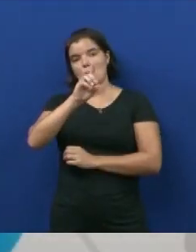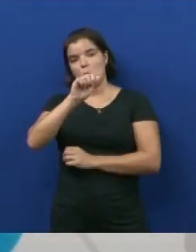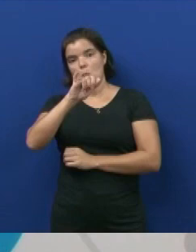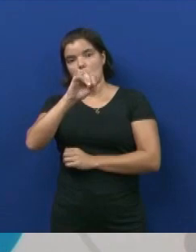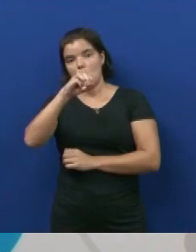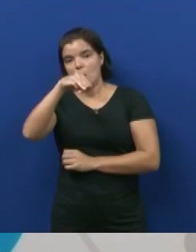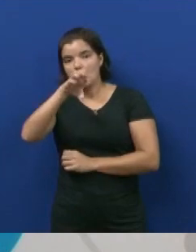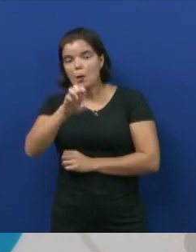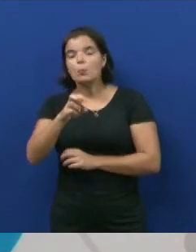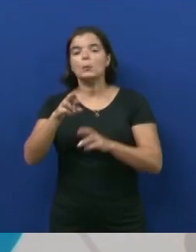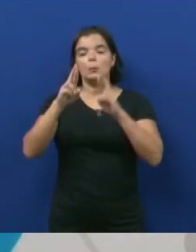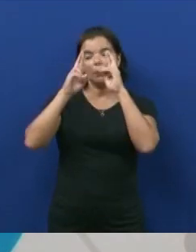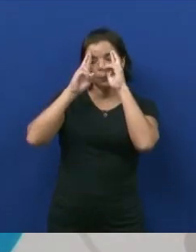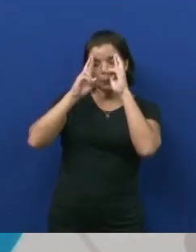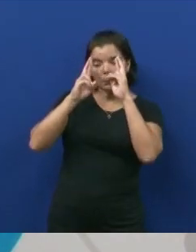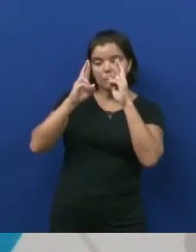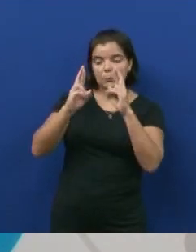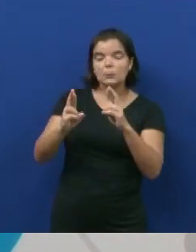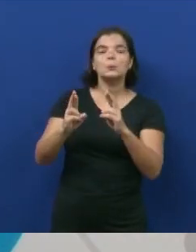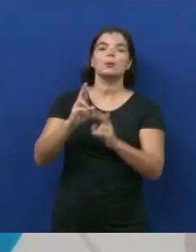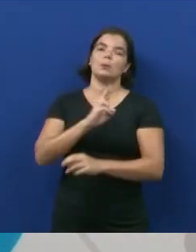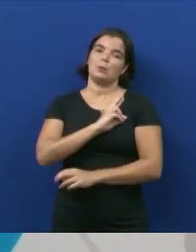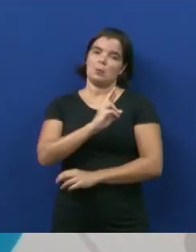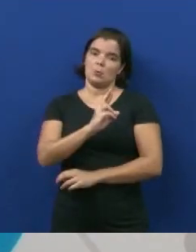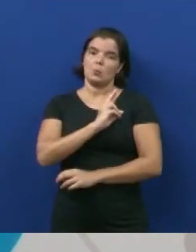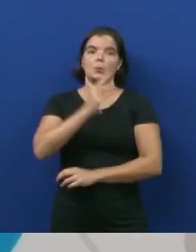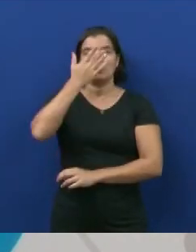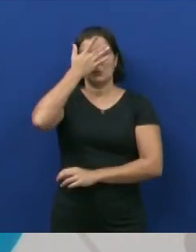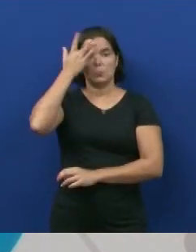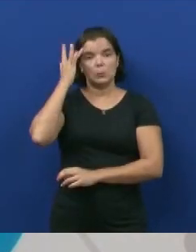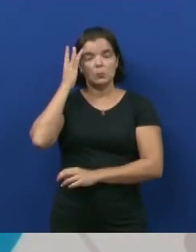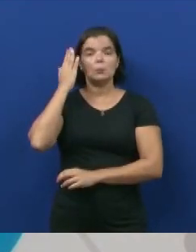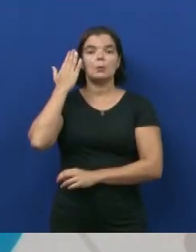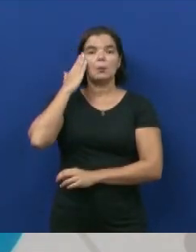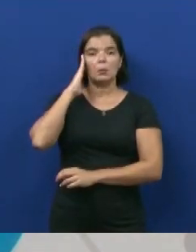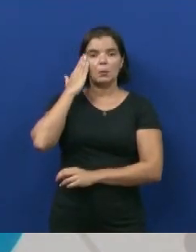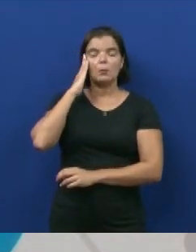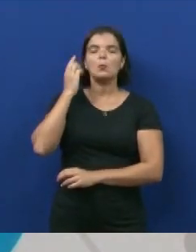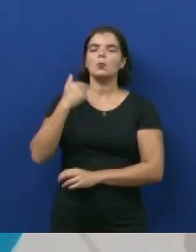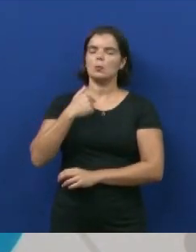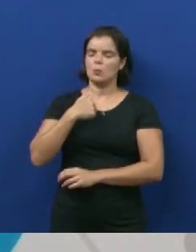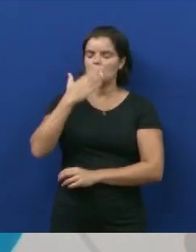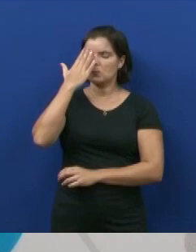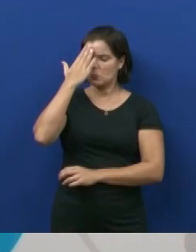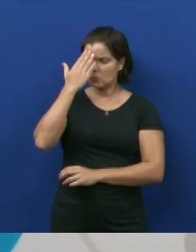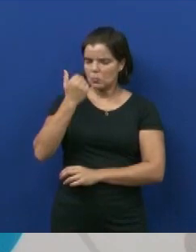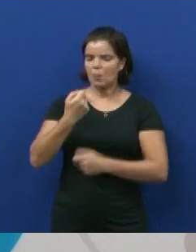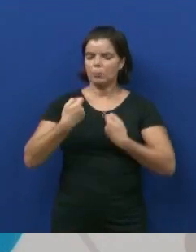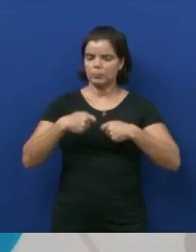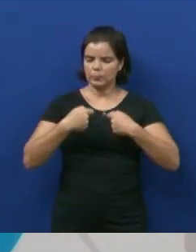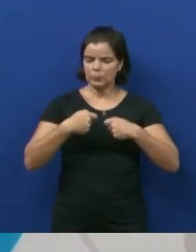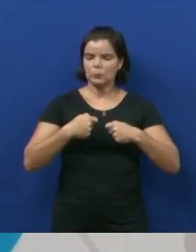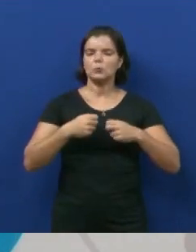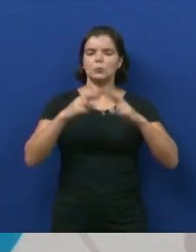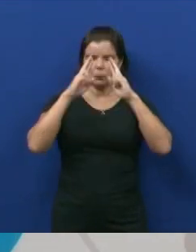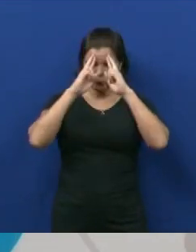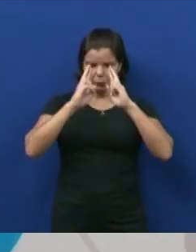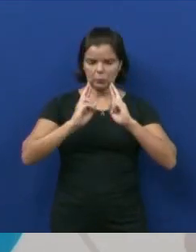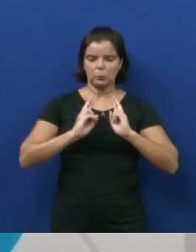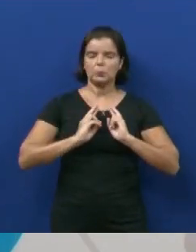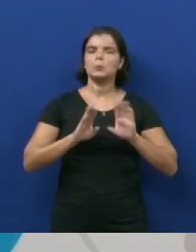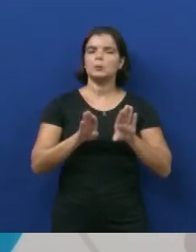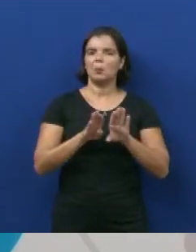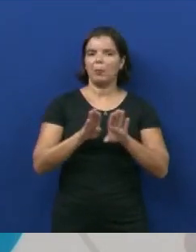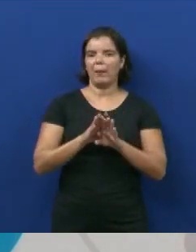a religiosidade daquela pessoa, entender que você tem um princípio ético que precisa ser respeitado, você não vai